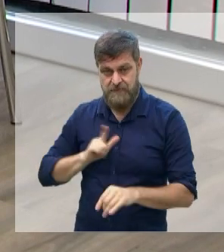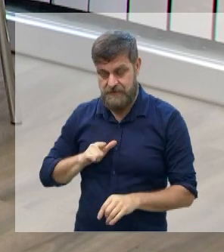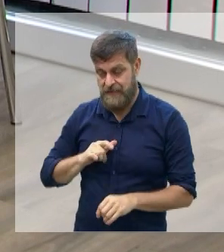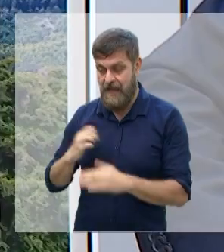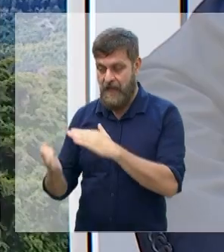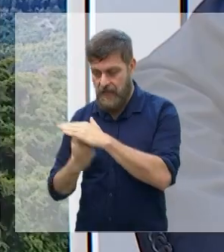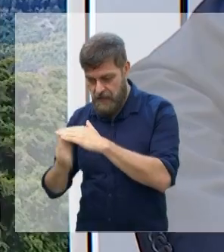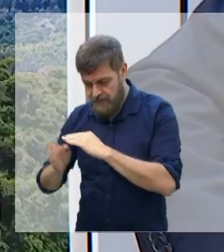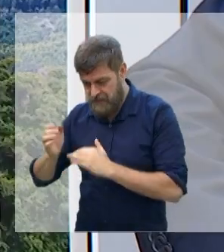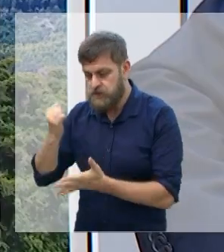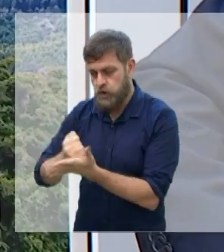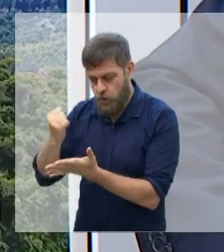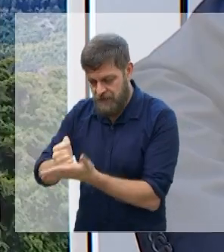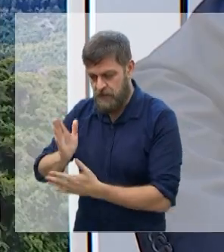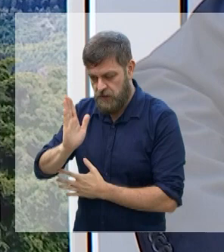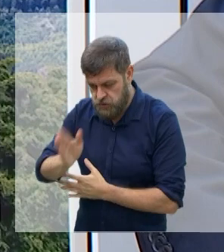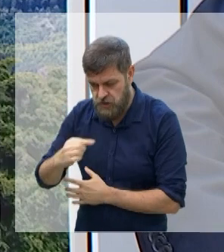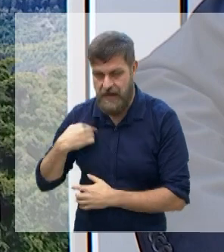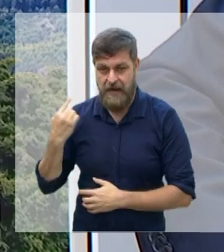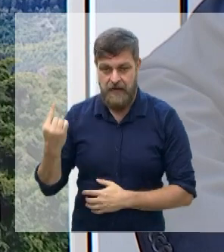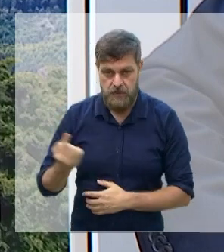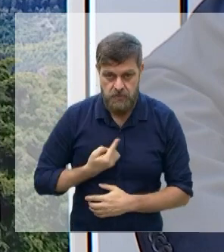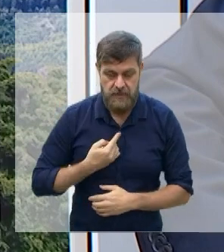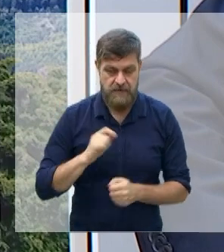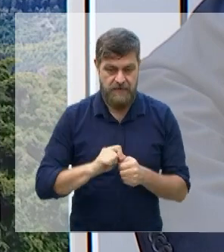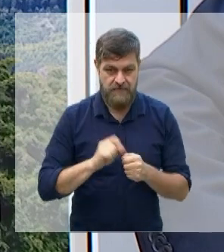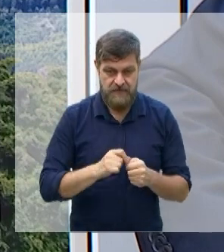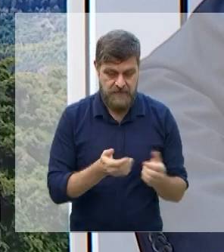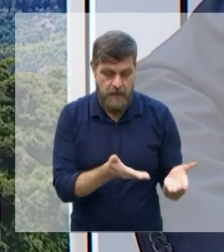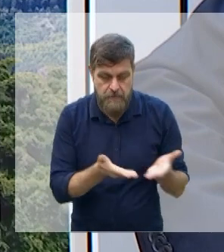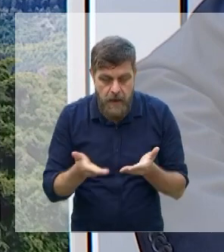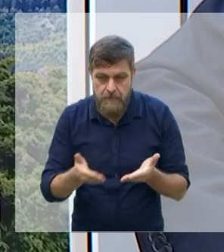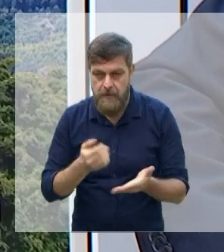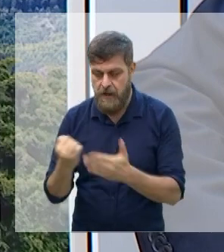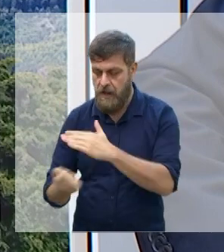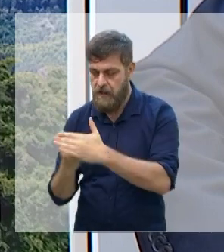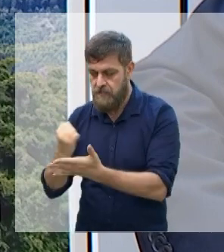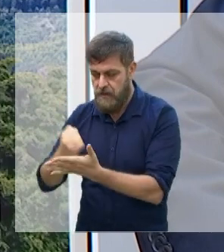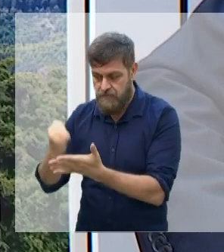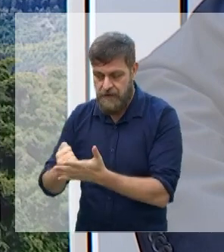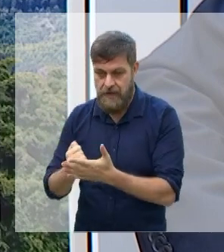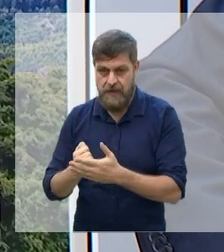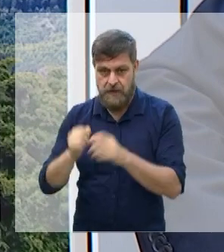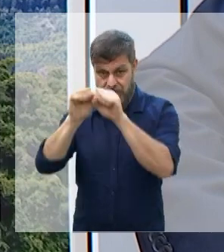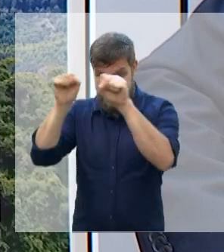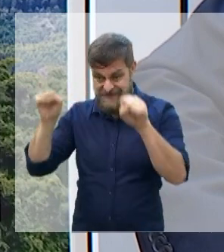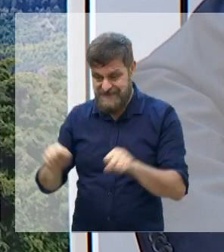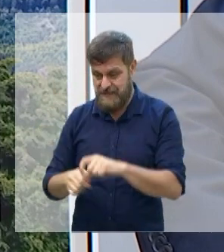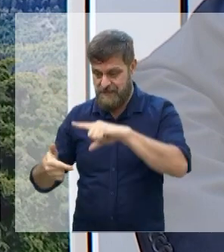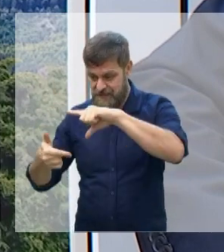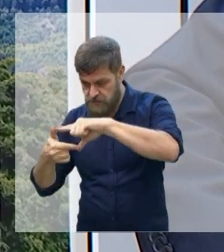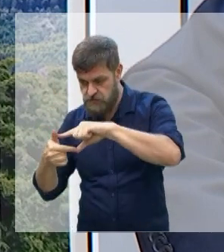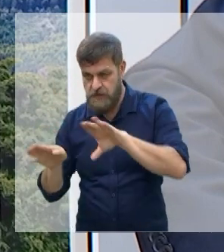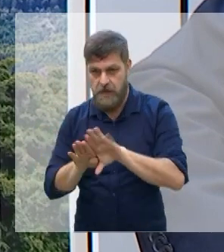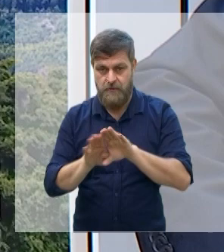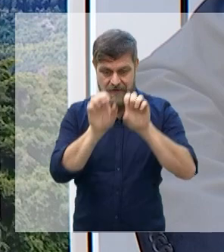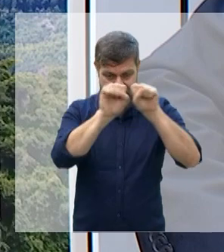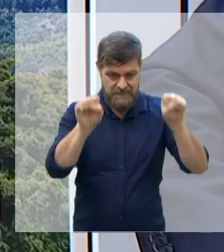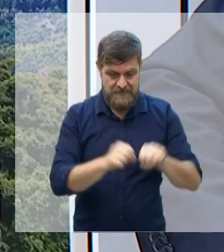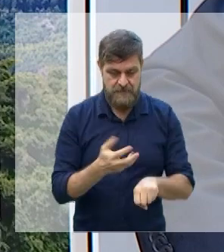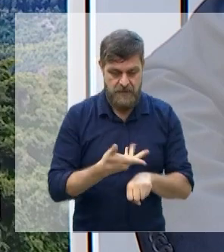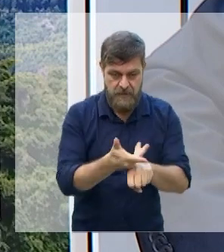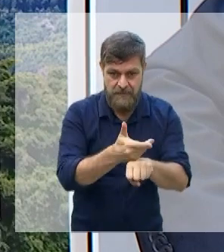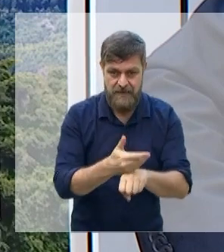permissionários nós estaremos então licitando o sistema convencional interior eu brt as áreas da cidade serão